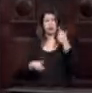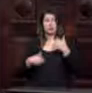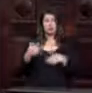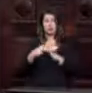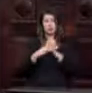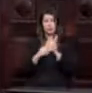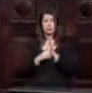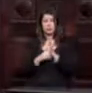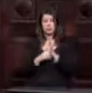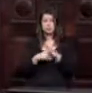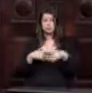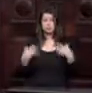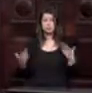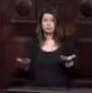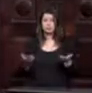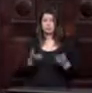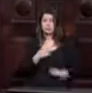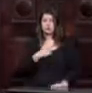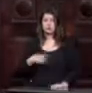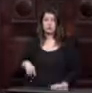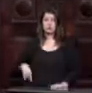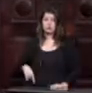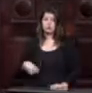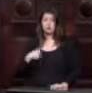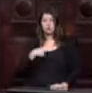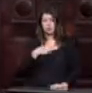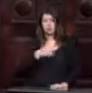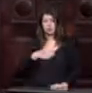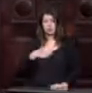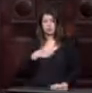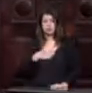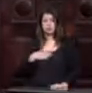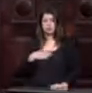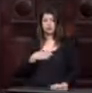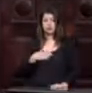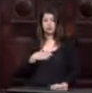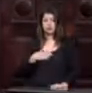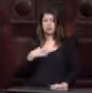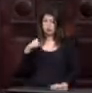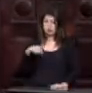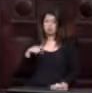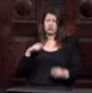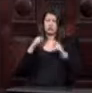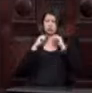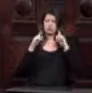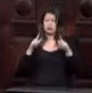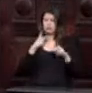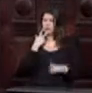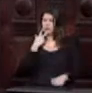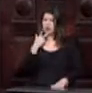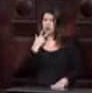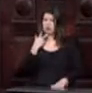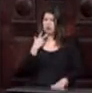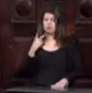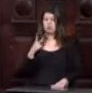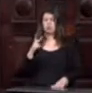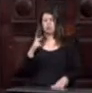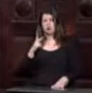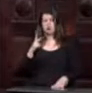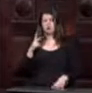emenda. Então, senhor presidente, eu gostaria que essa casa se manifestasse sobre